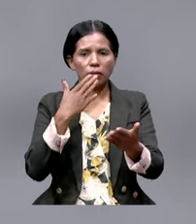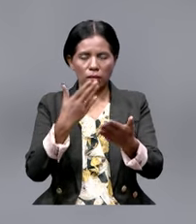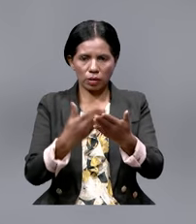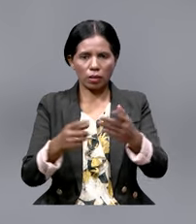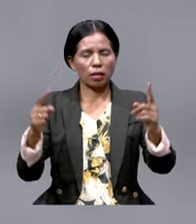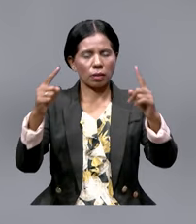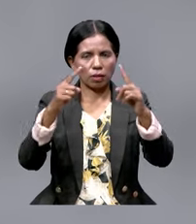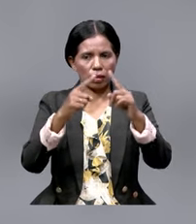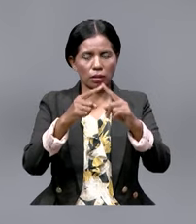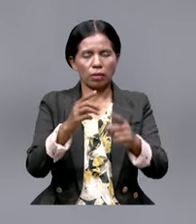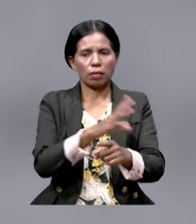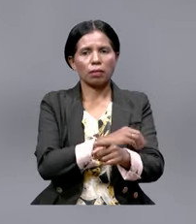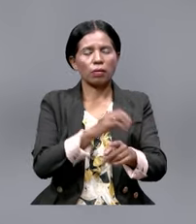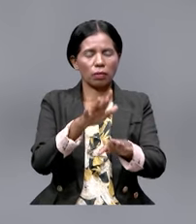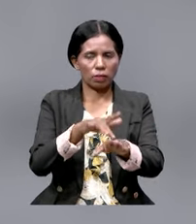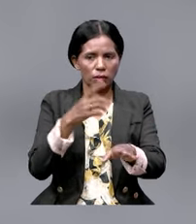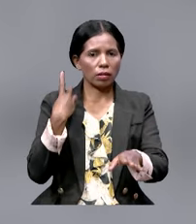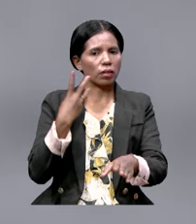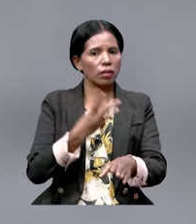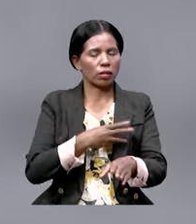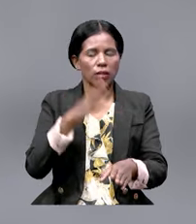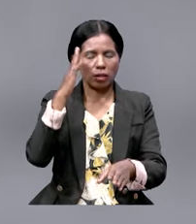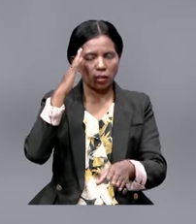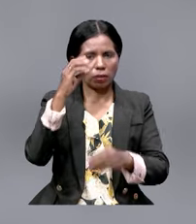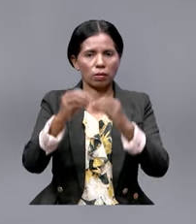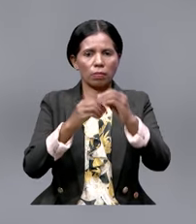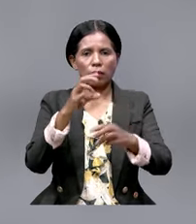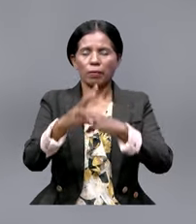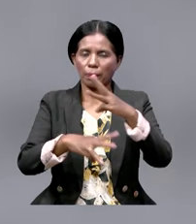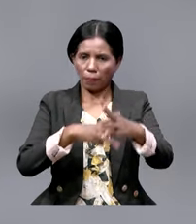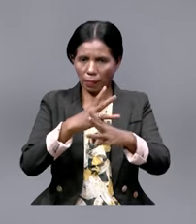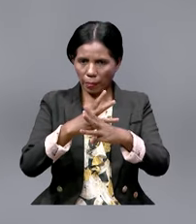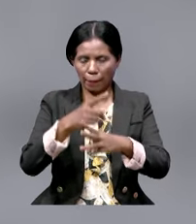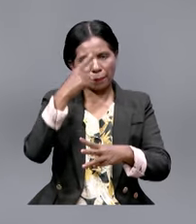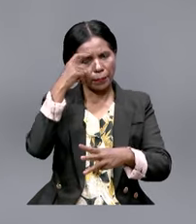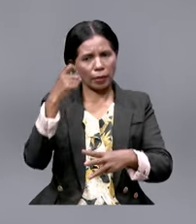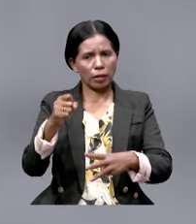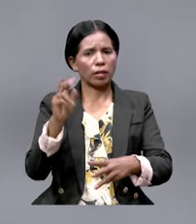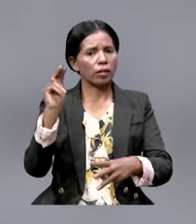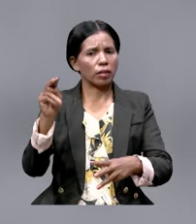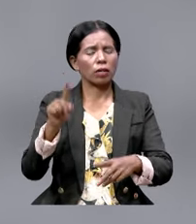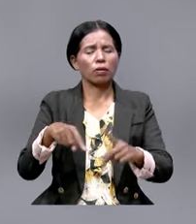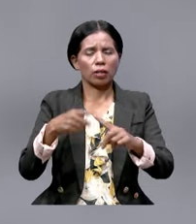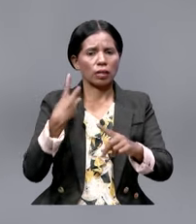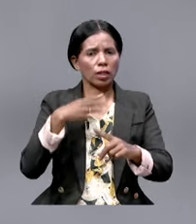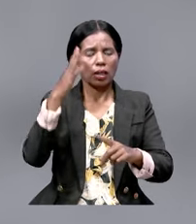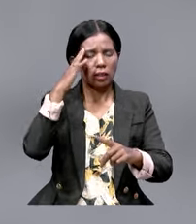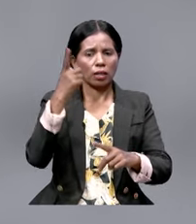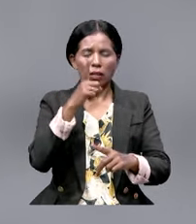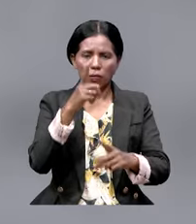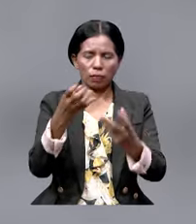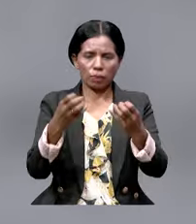ida, se afeta mos ita nia conhecimento ba mundo. Tang ne, ba nia wenhira ita domina língua oin-oin,